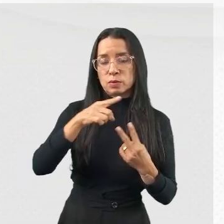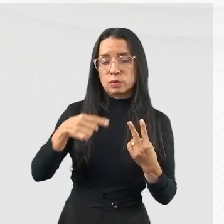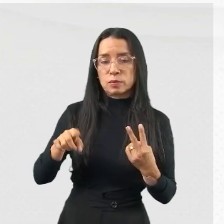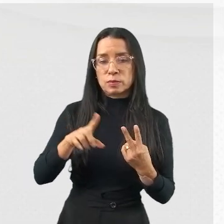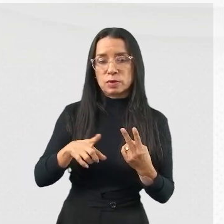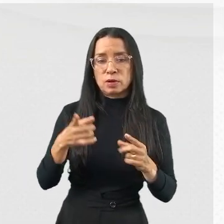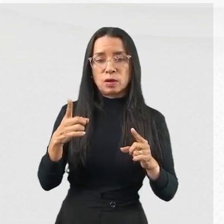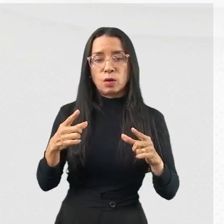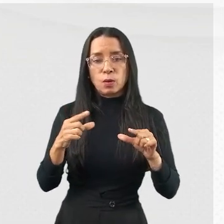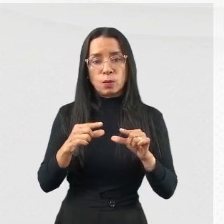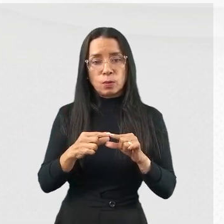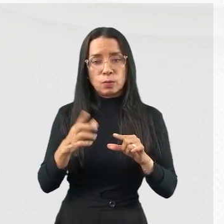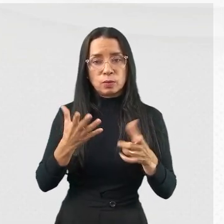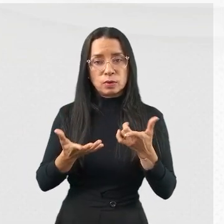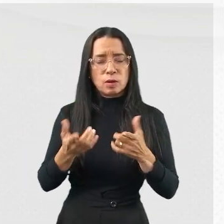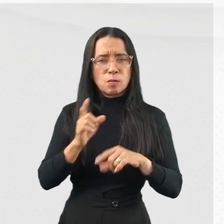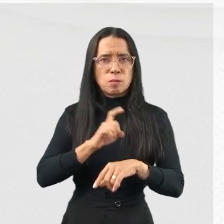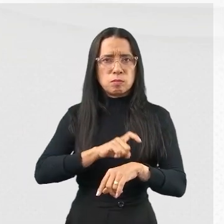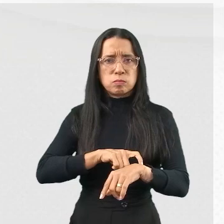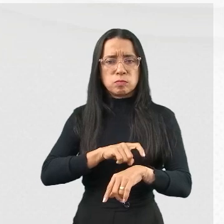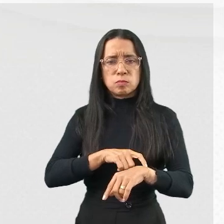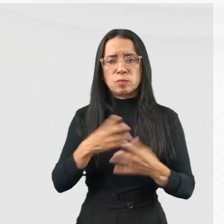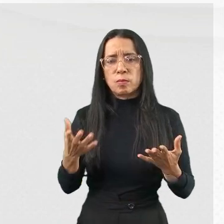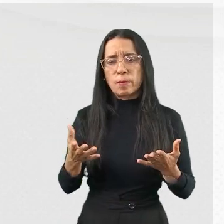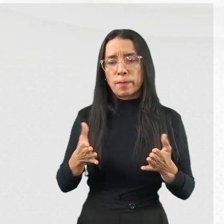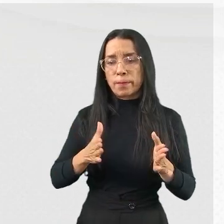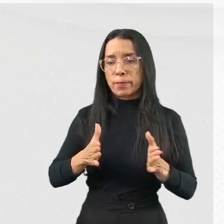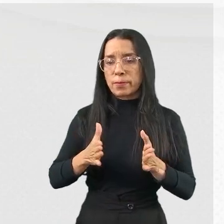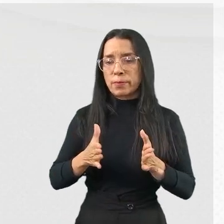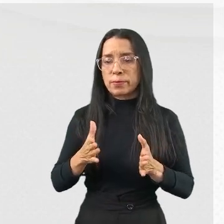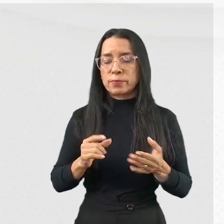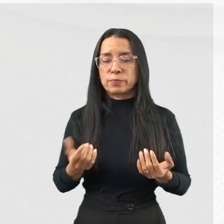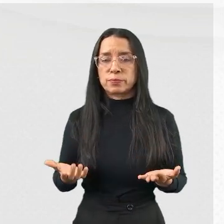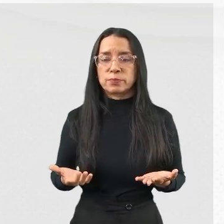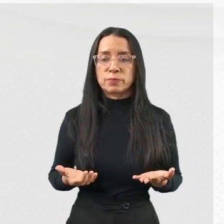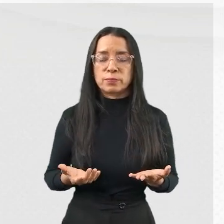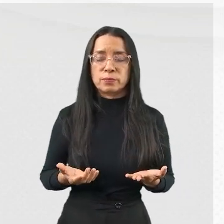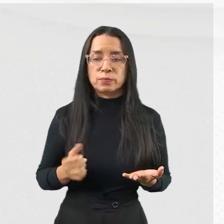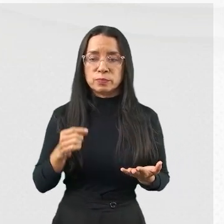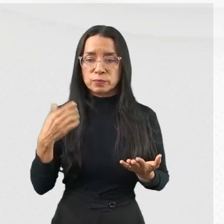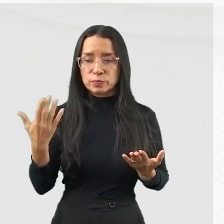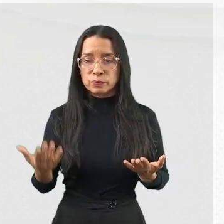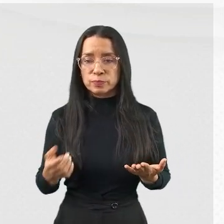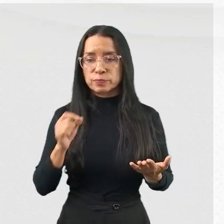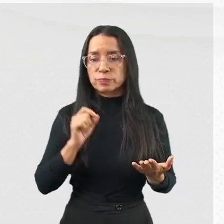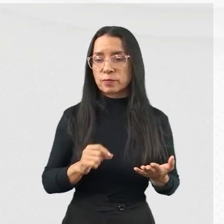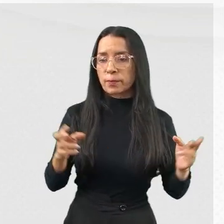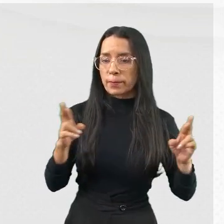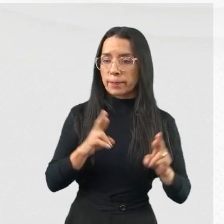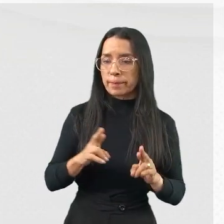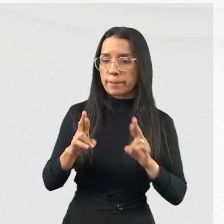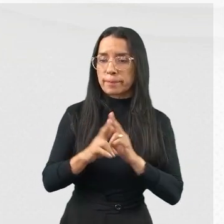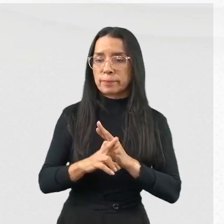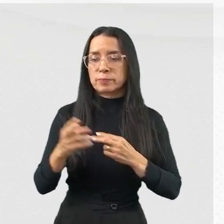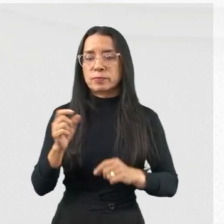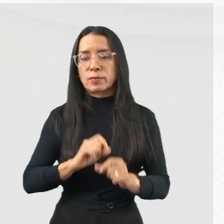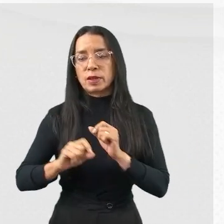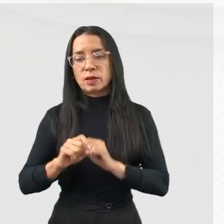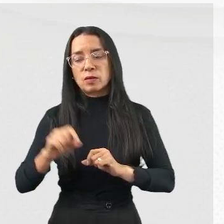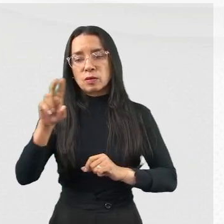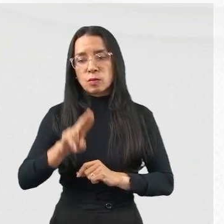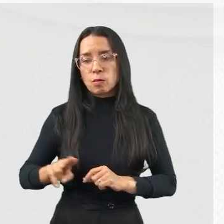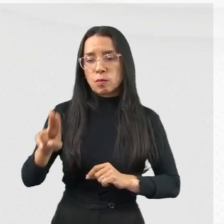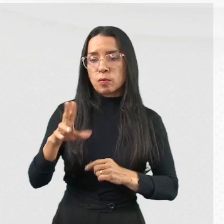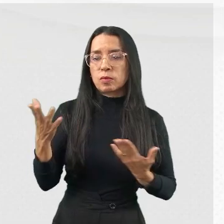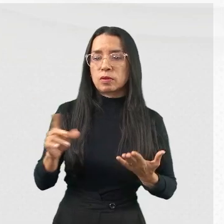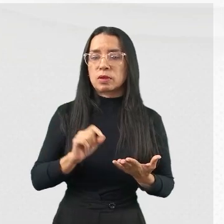tempo gasto para dar uma volta, como é que chama? Período. Tá? Então, essa relação é muito importante e é muito utilizada.